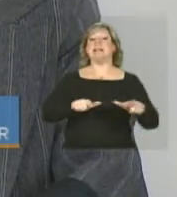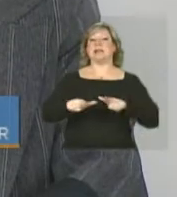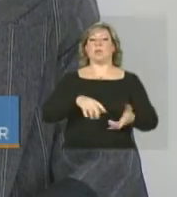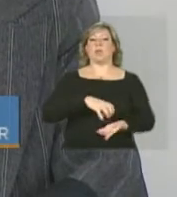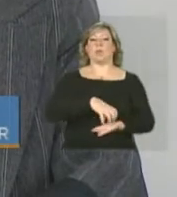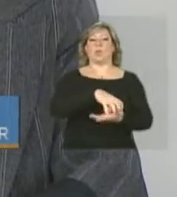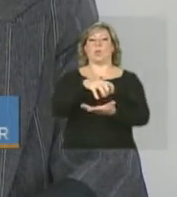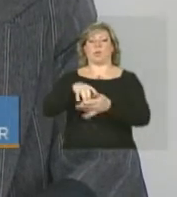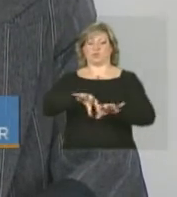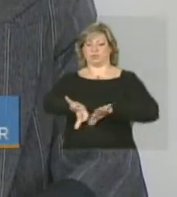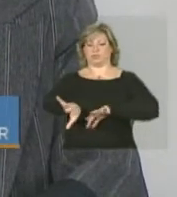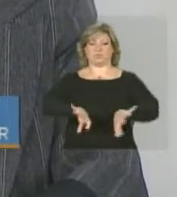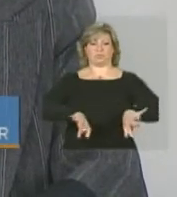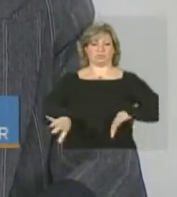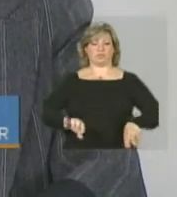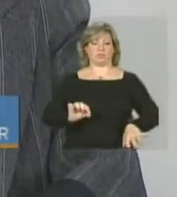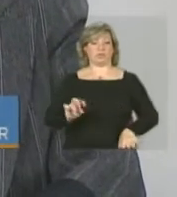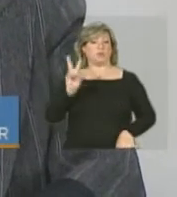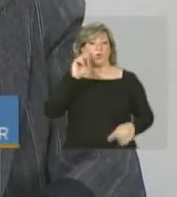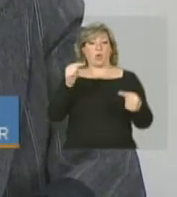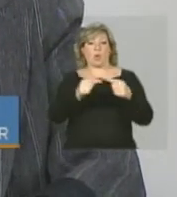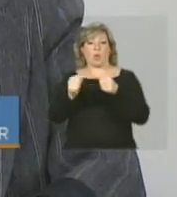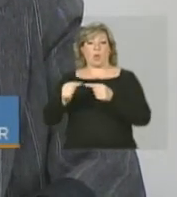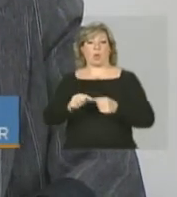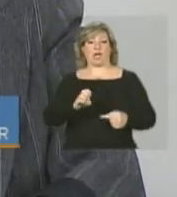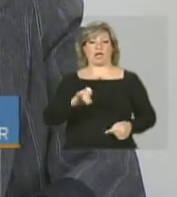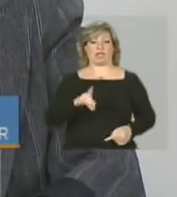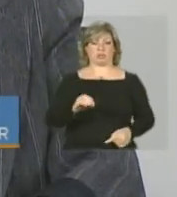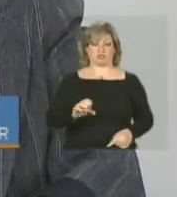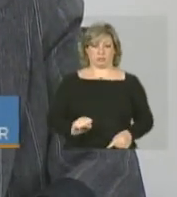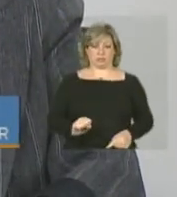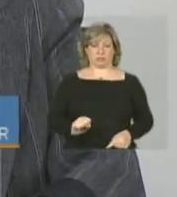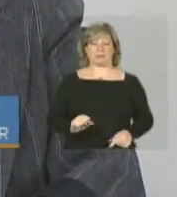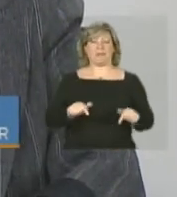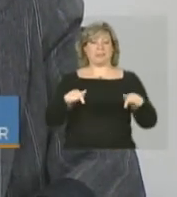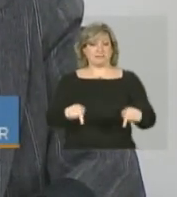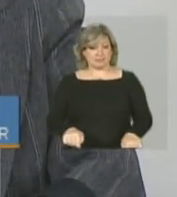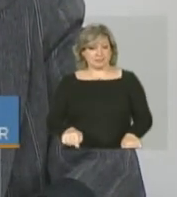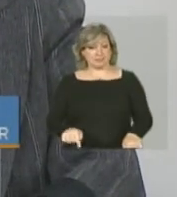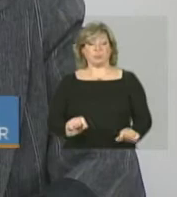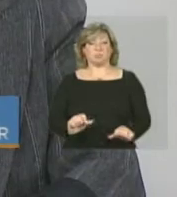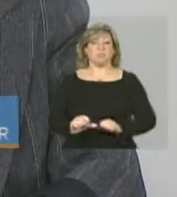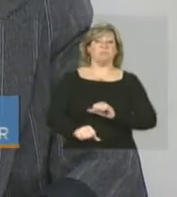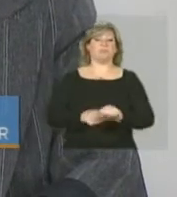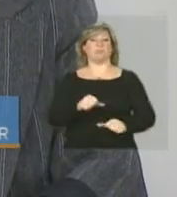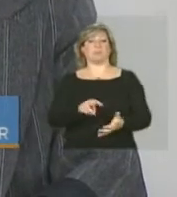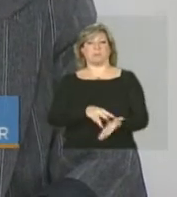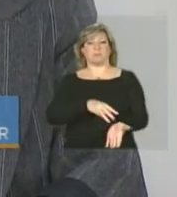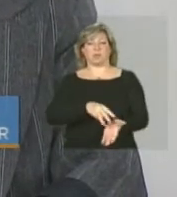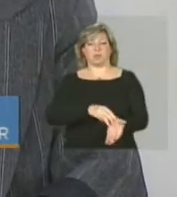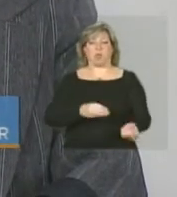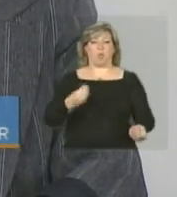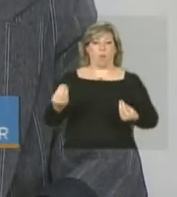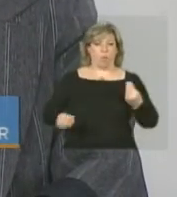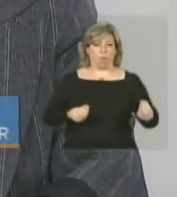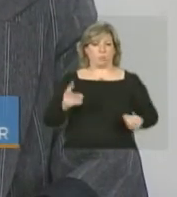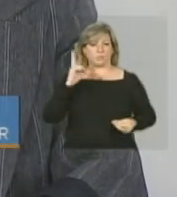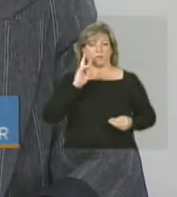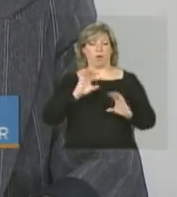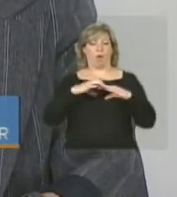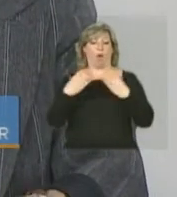dividir grupos segundo os eixos, de maneira que isso muda, essa metodologia muda em relação à conferência